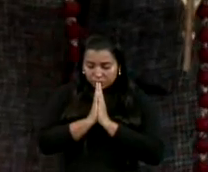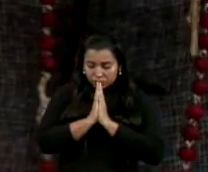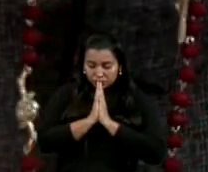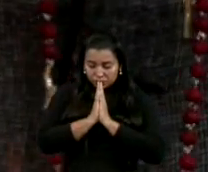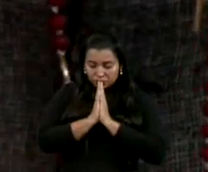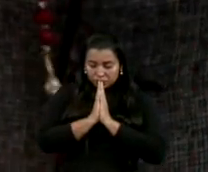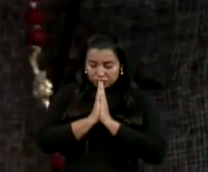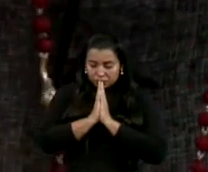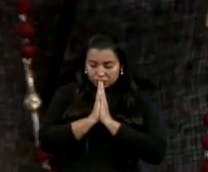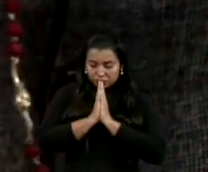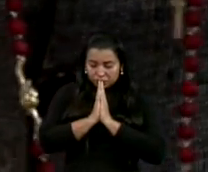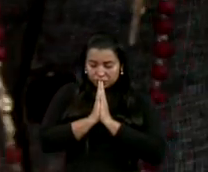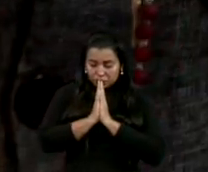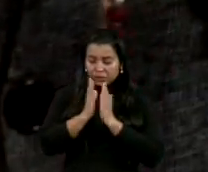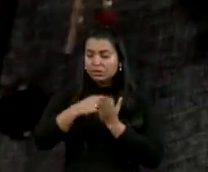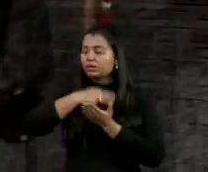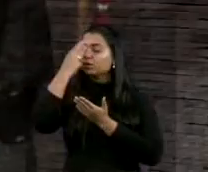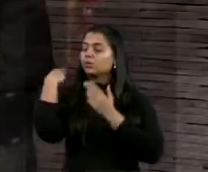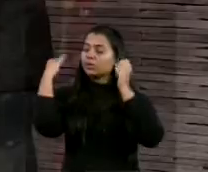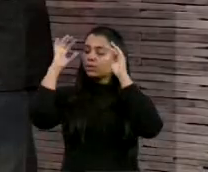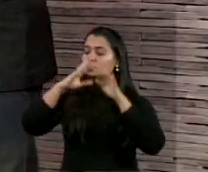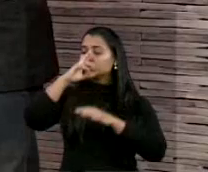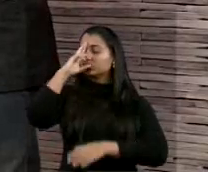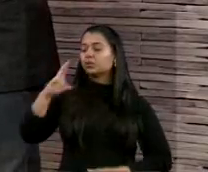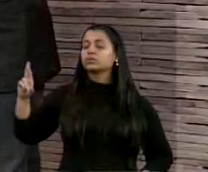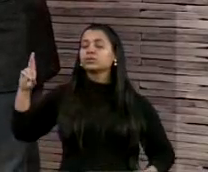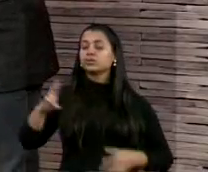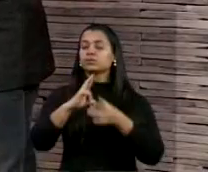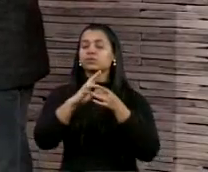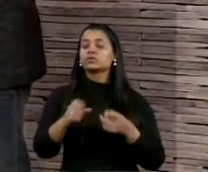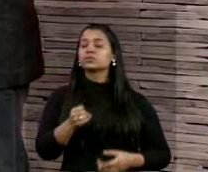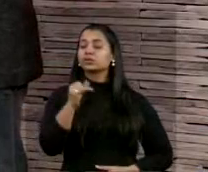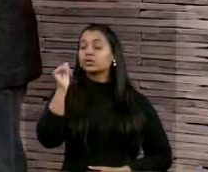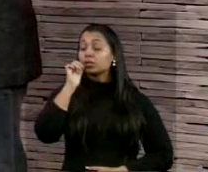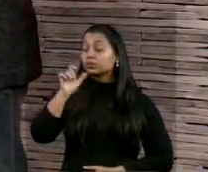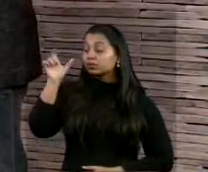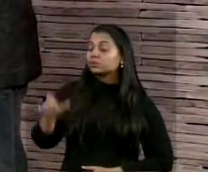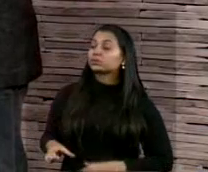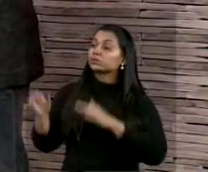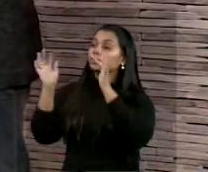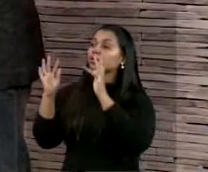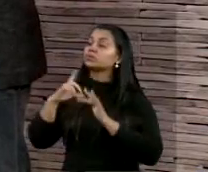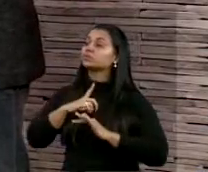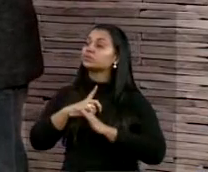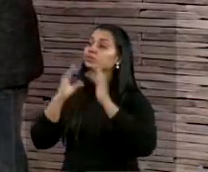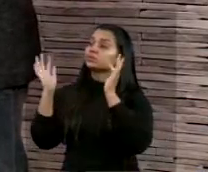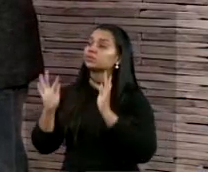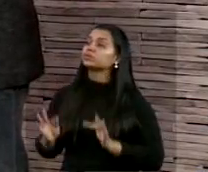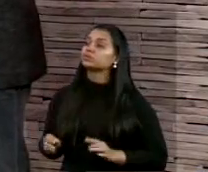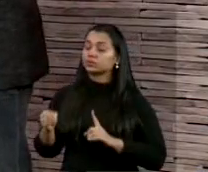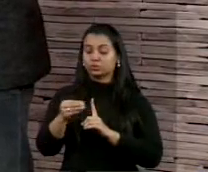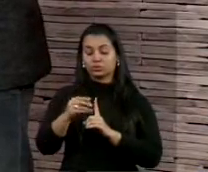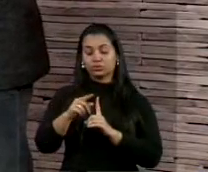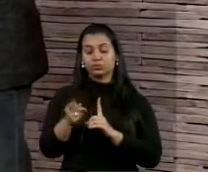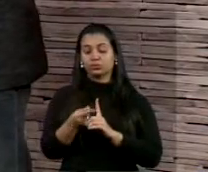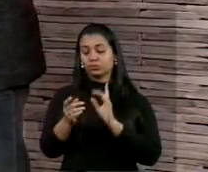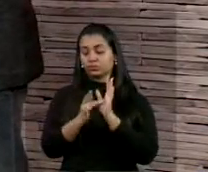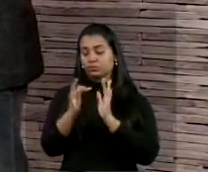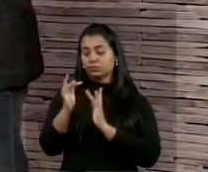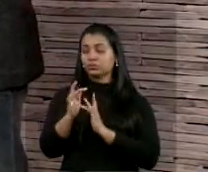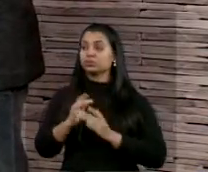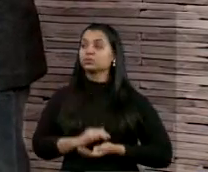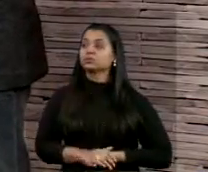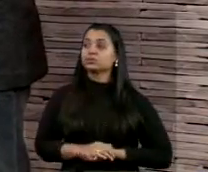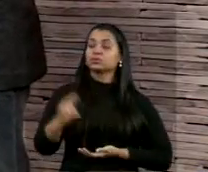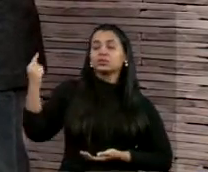nossa morte. Amém. Ave Maria, cheia de graça, o Senhor é convosco. Bendita sois vós entre as mulheres e bendito é o fruto do